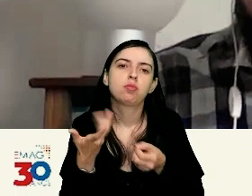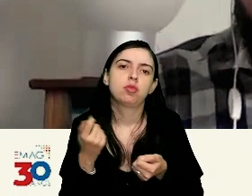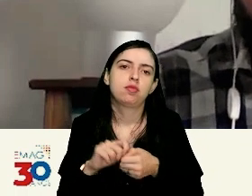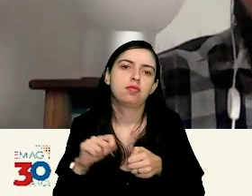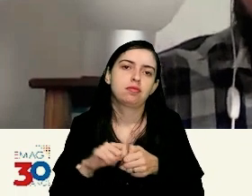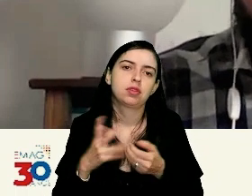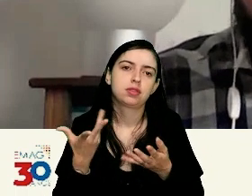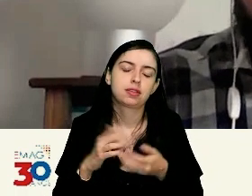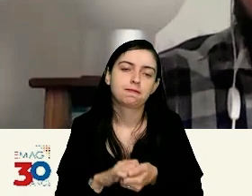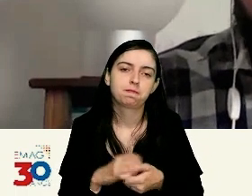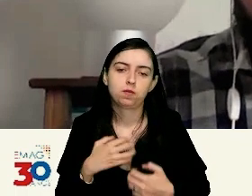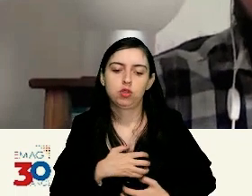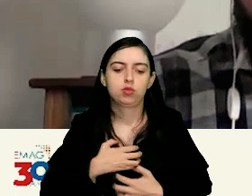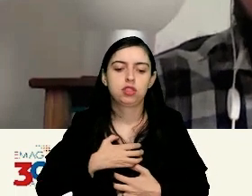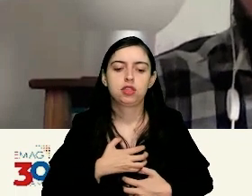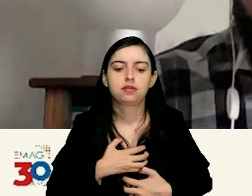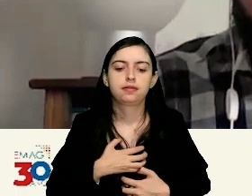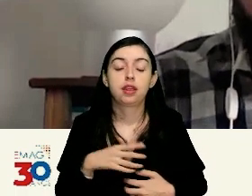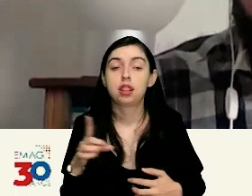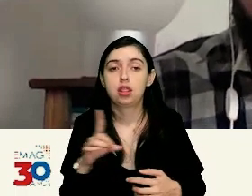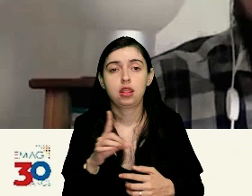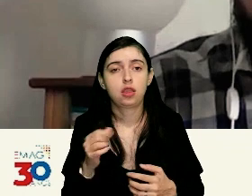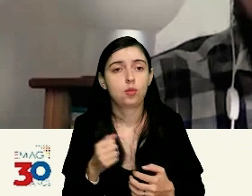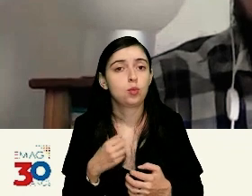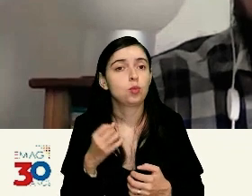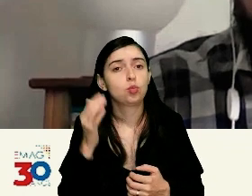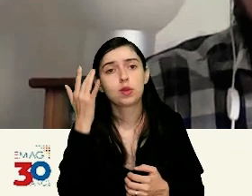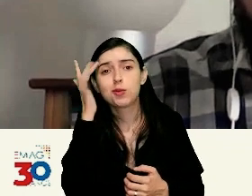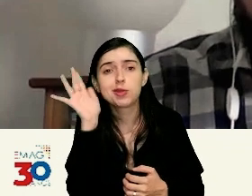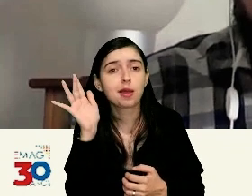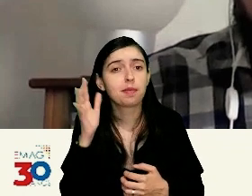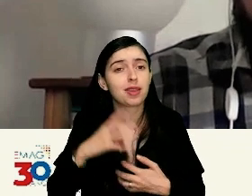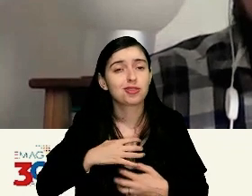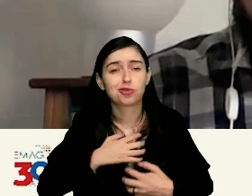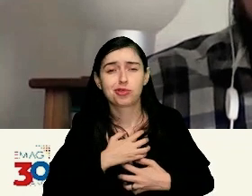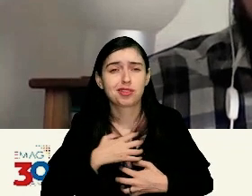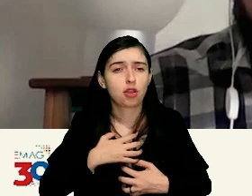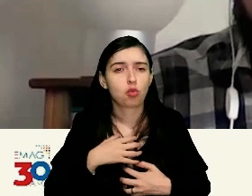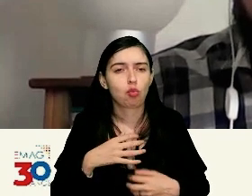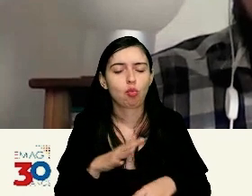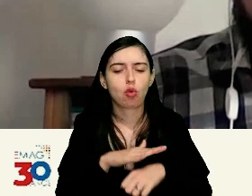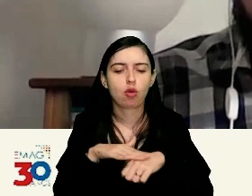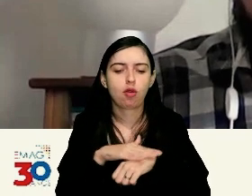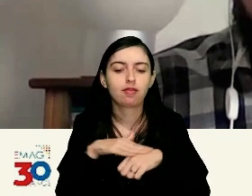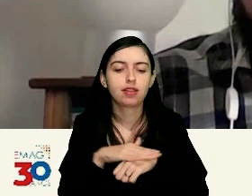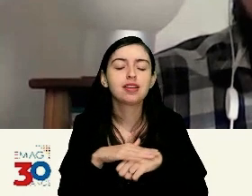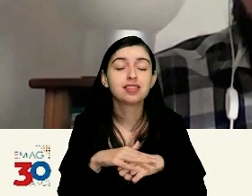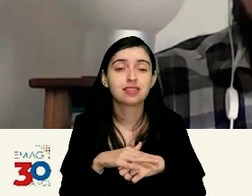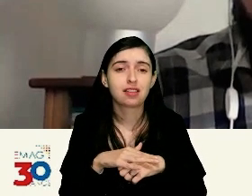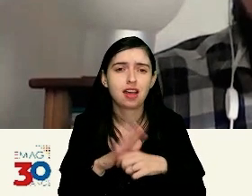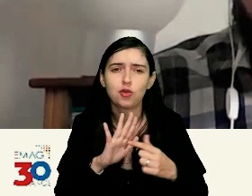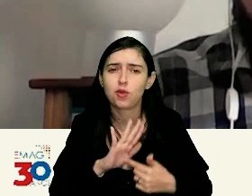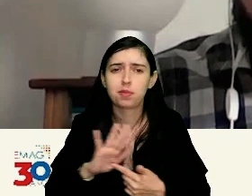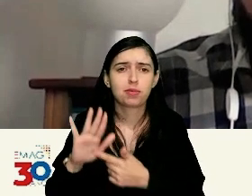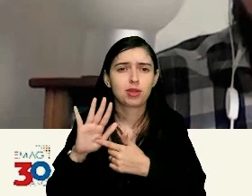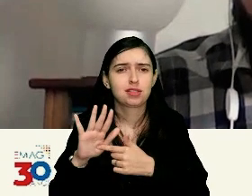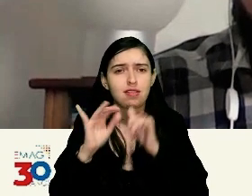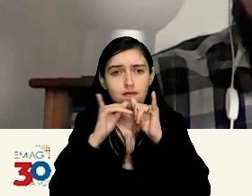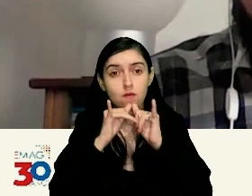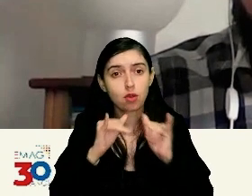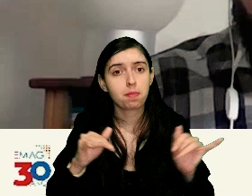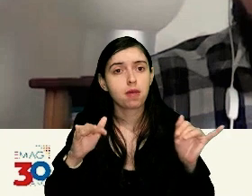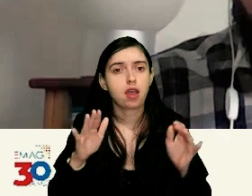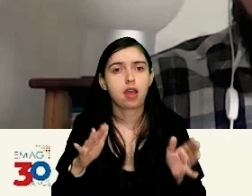E não saber lidar com esse luto, ou não conversar com esse luto, ou não expor, ou não manifestar esse luto, assim como